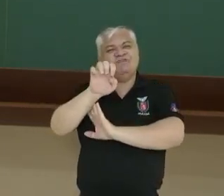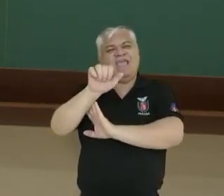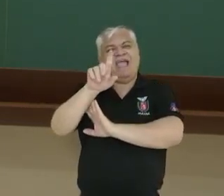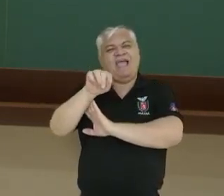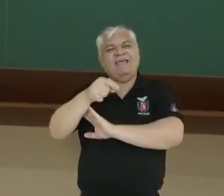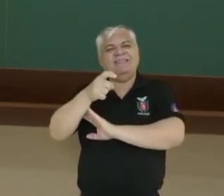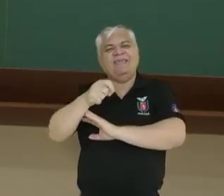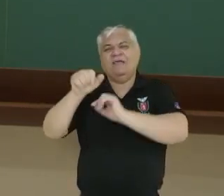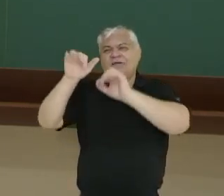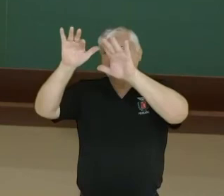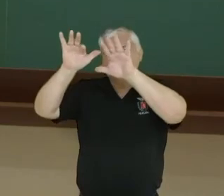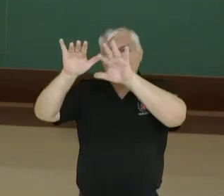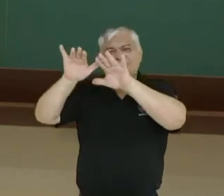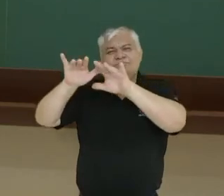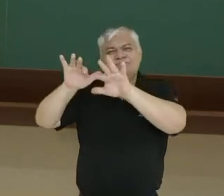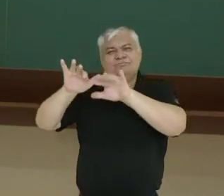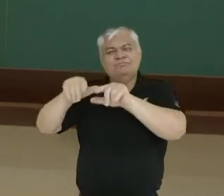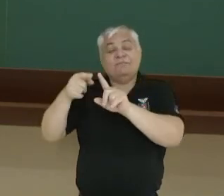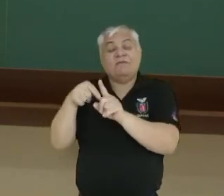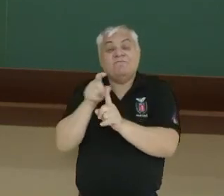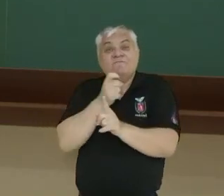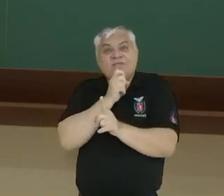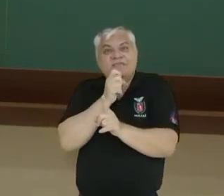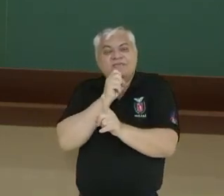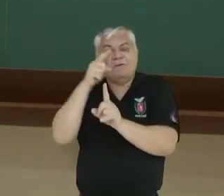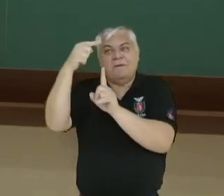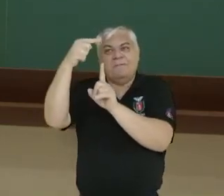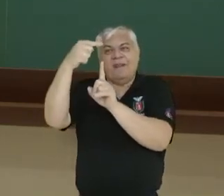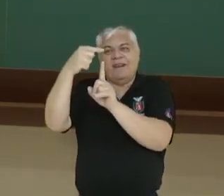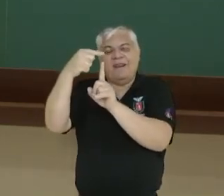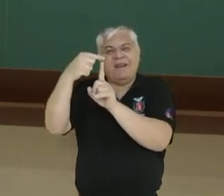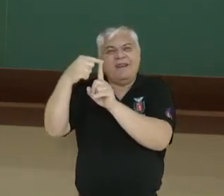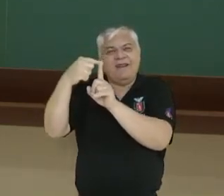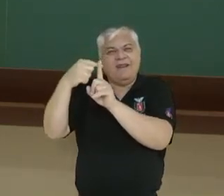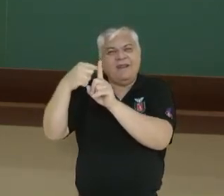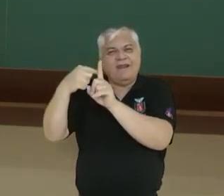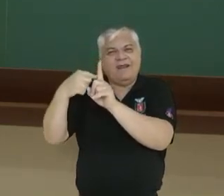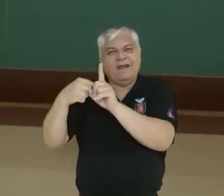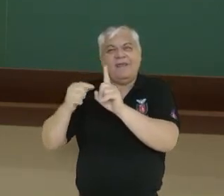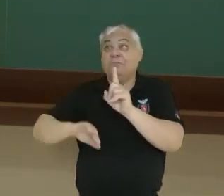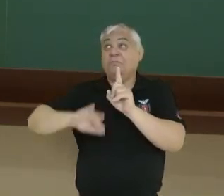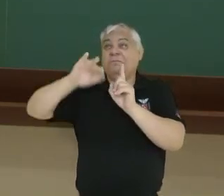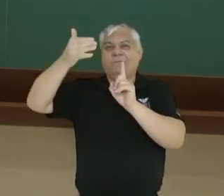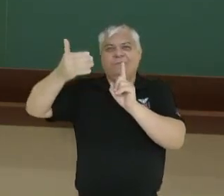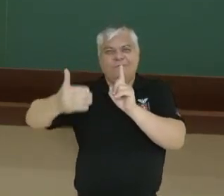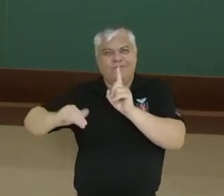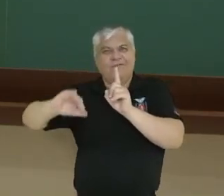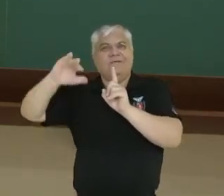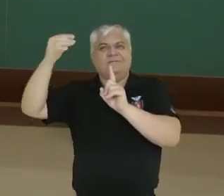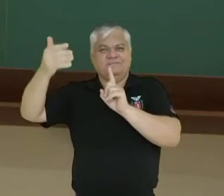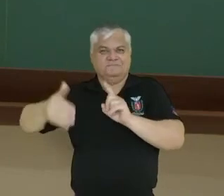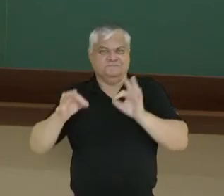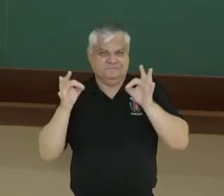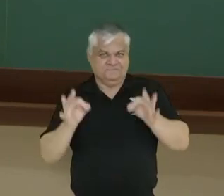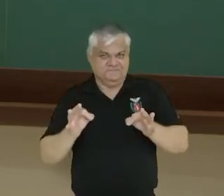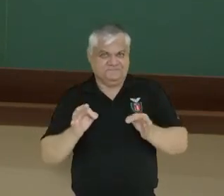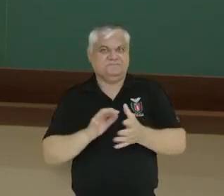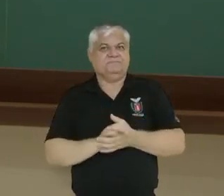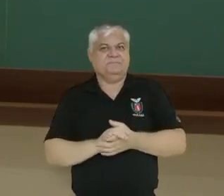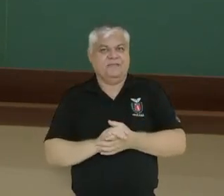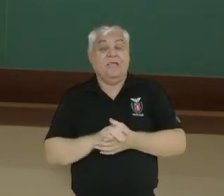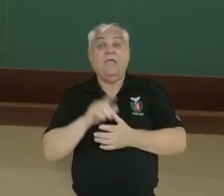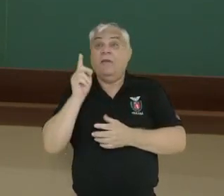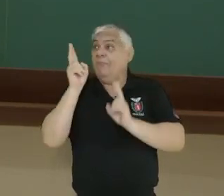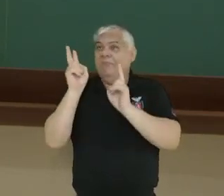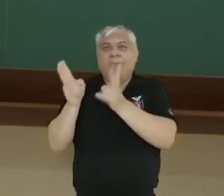as temperaturas são mais baixas em função da localização geográfica desses pontos, certo? É a mesma